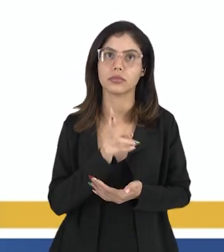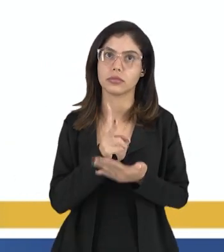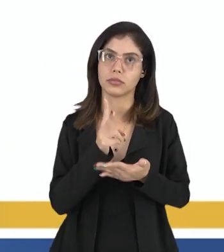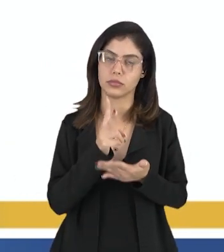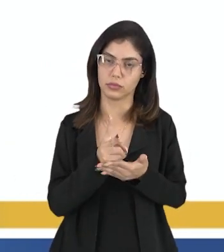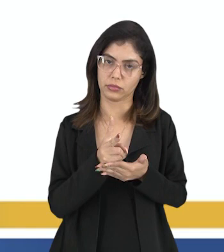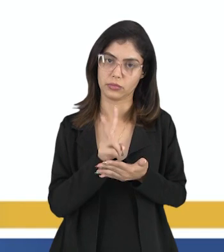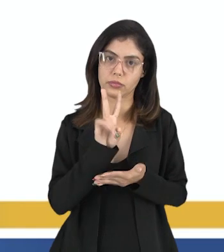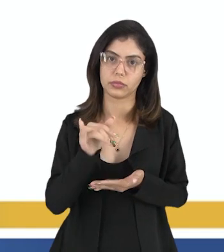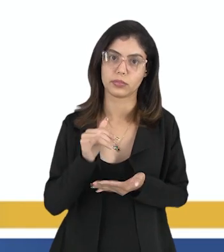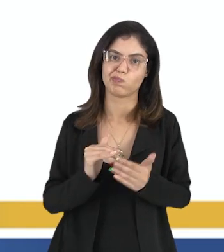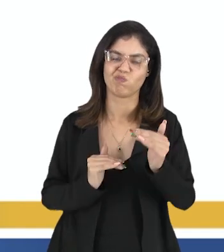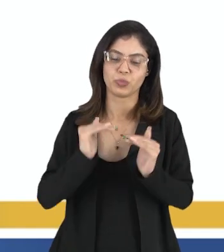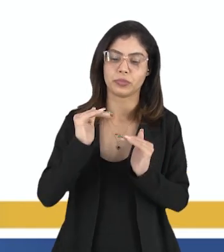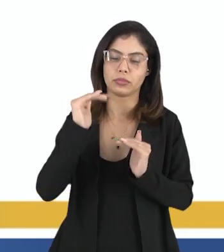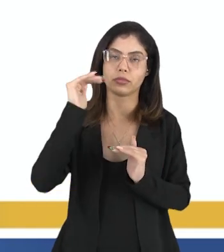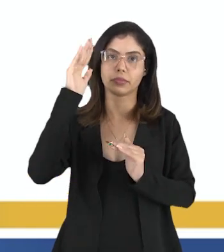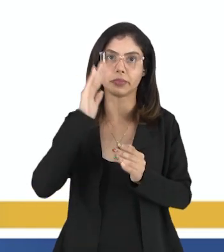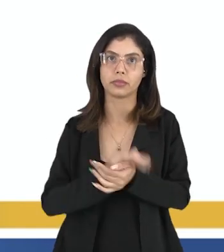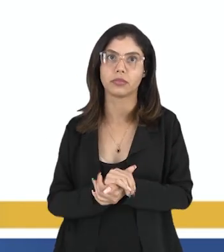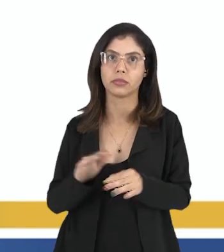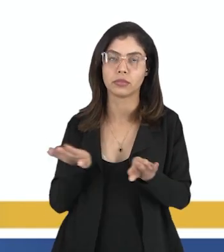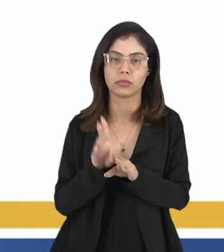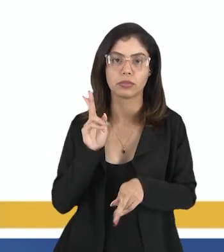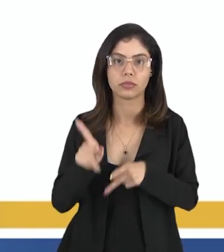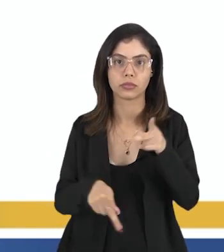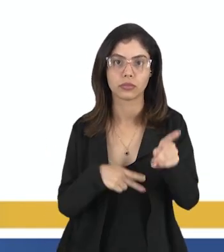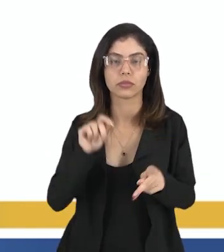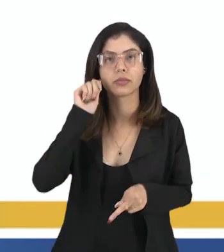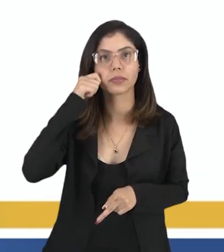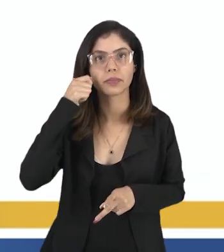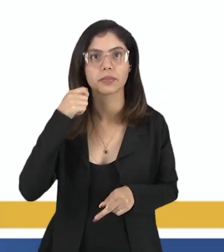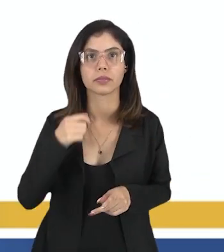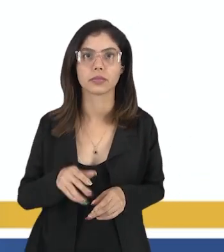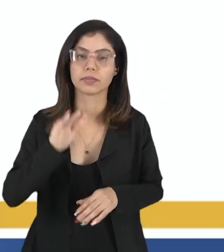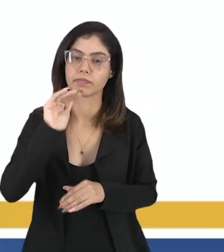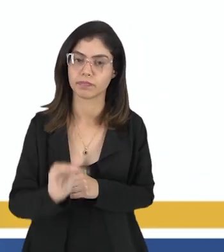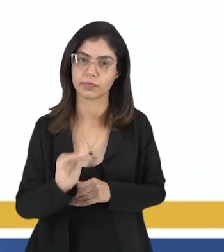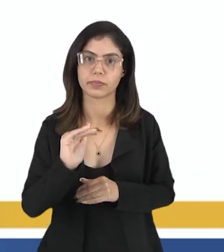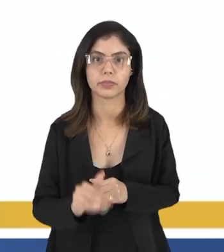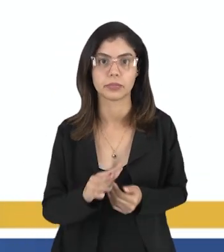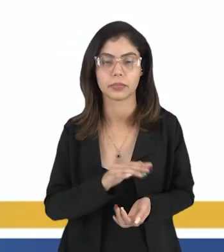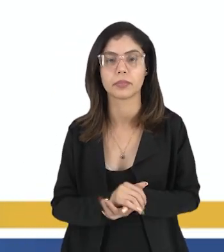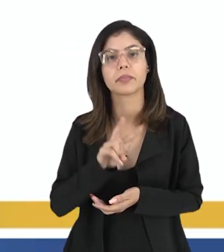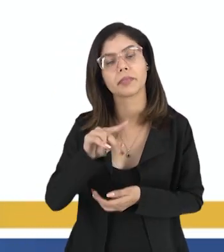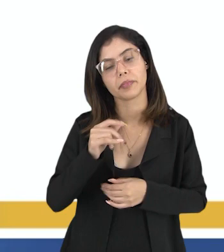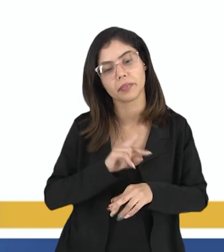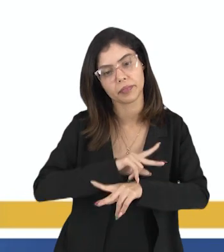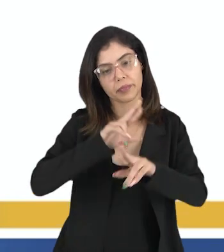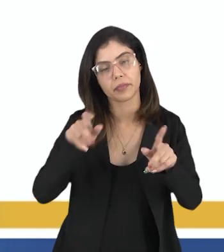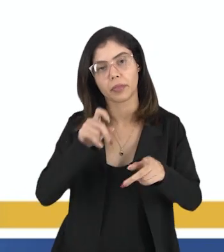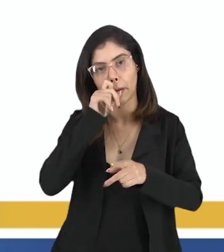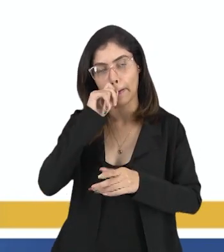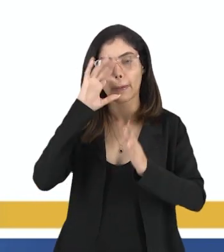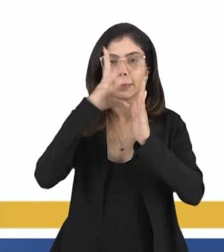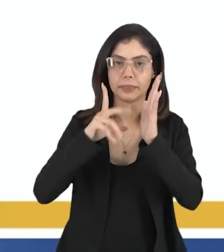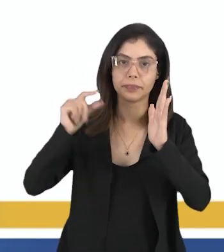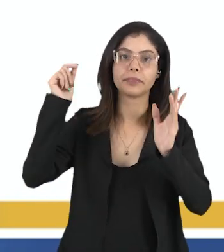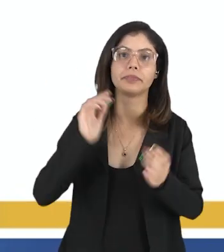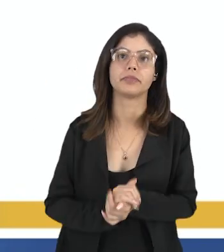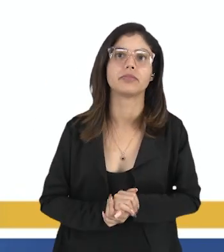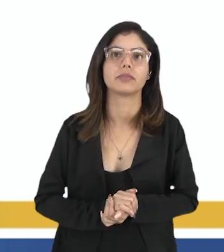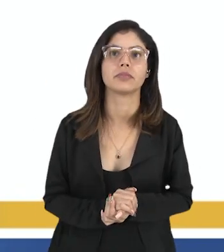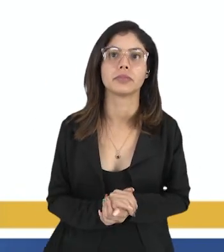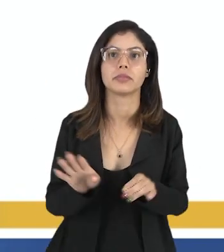taxa de homicídio, e a taxa da população não negra sempre vai cair, né? Então, assim, a gente vai ter vários reflexos, né?